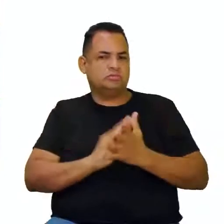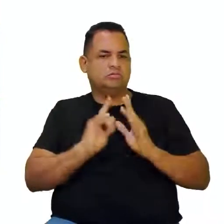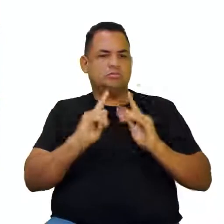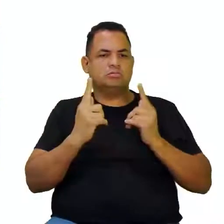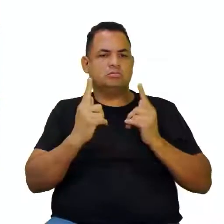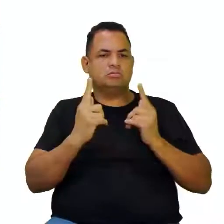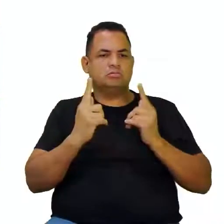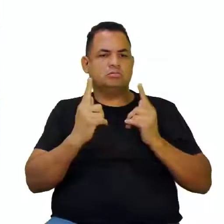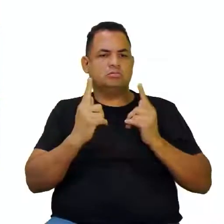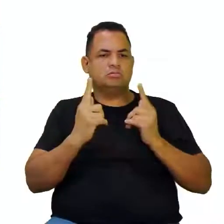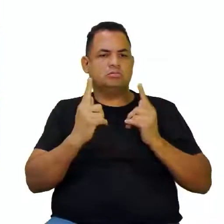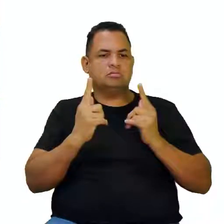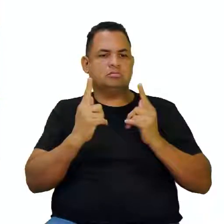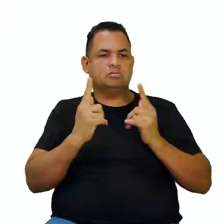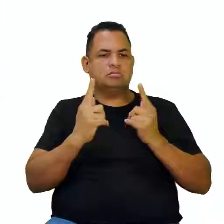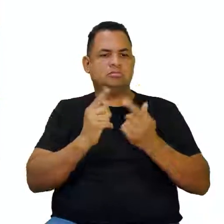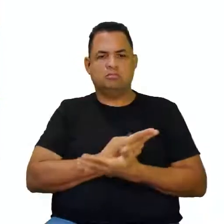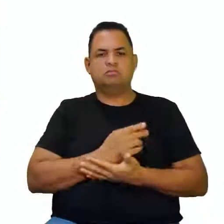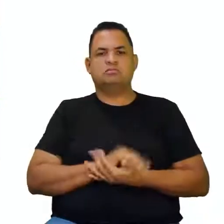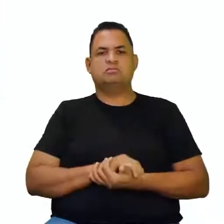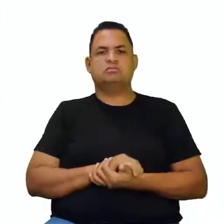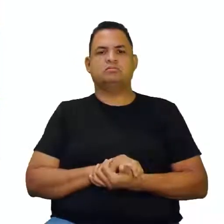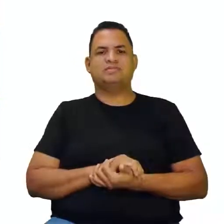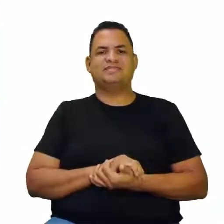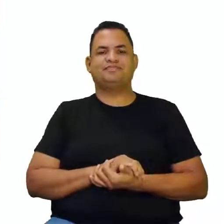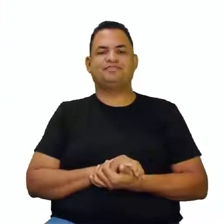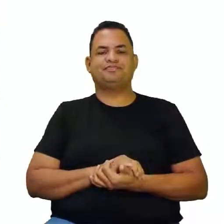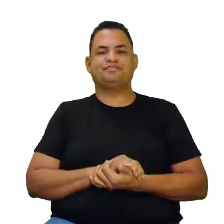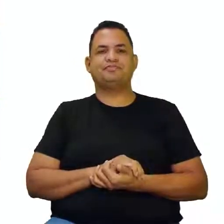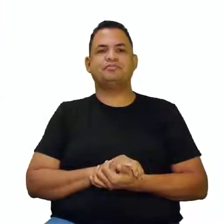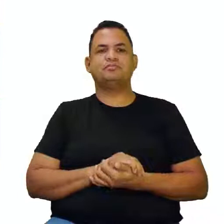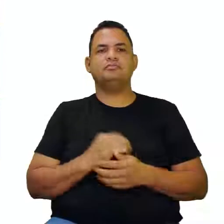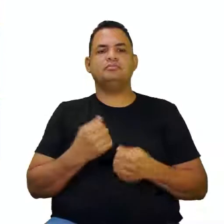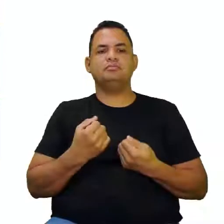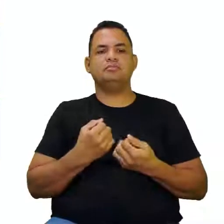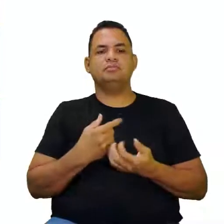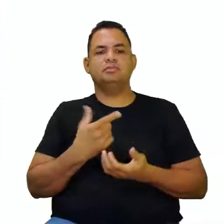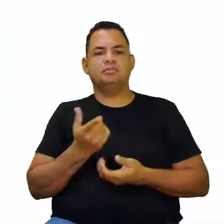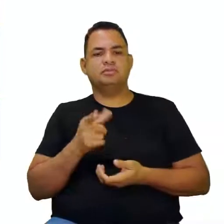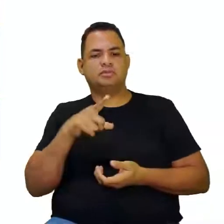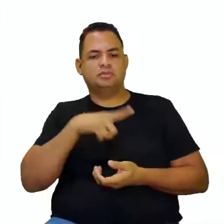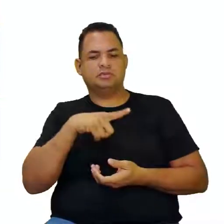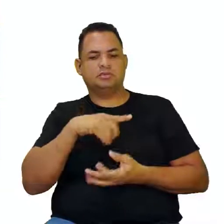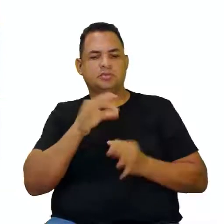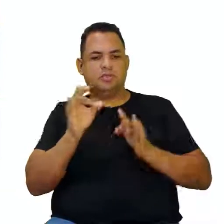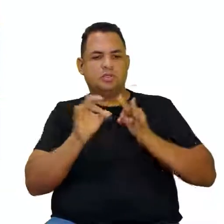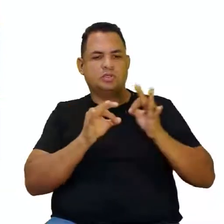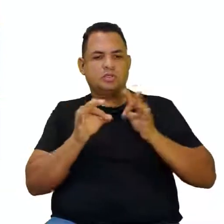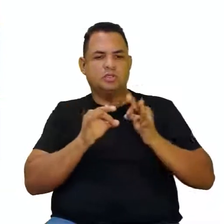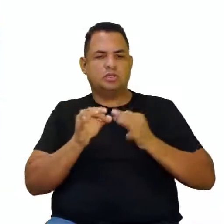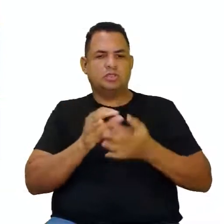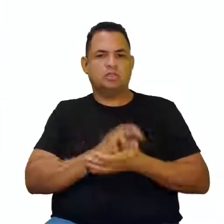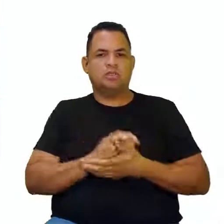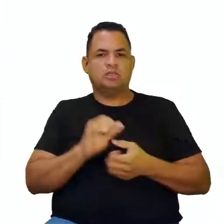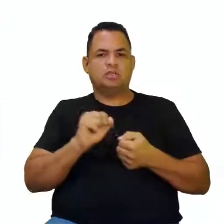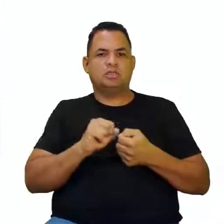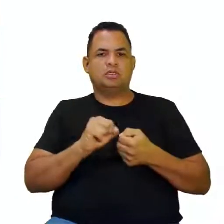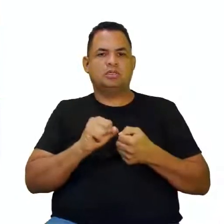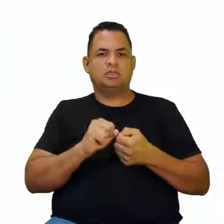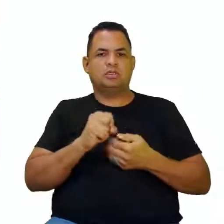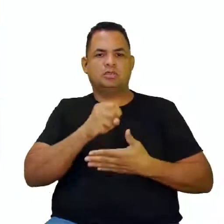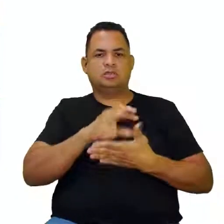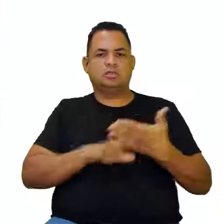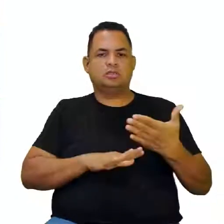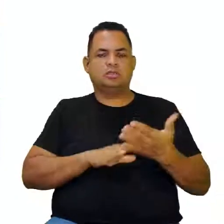geral, totalmente erradas. E aí, você terá um bom preparo para estar resolvendo as questões do nosso